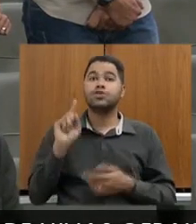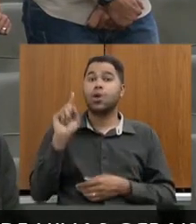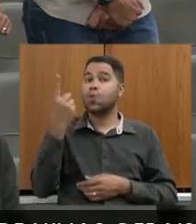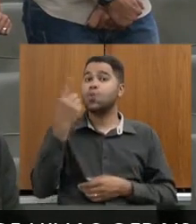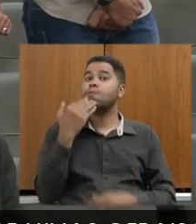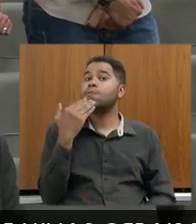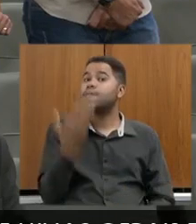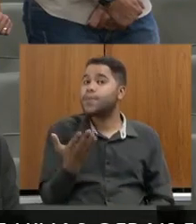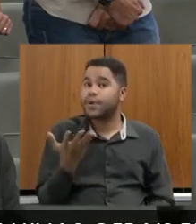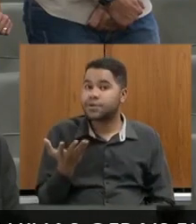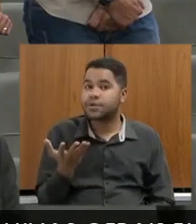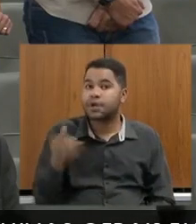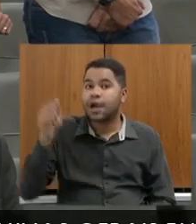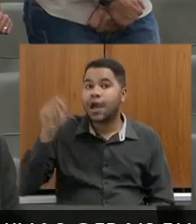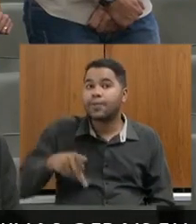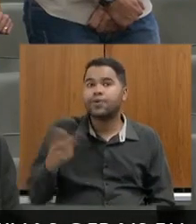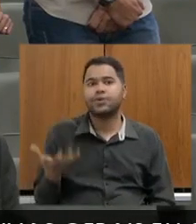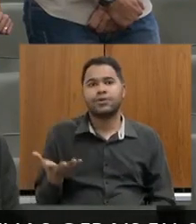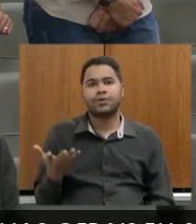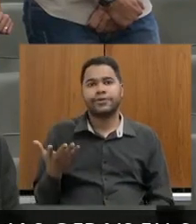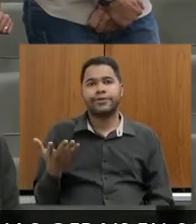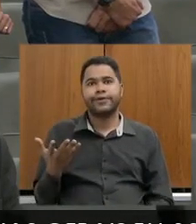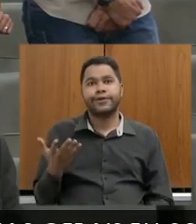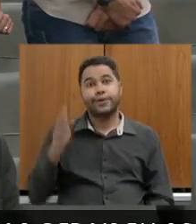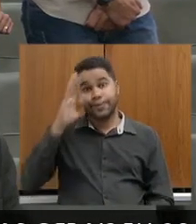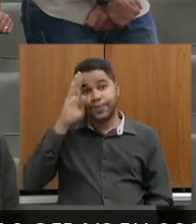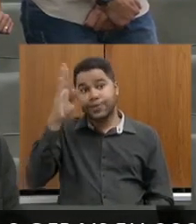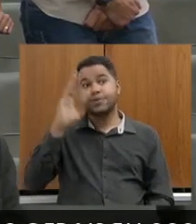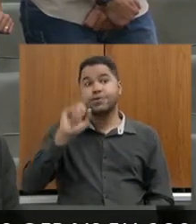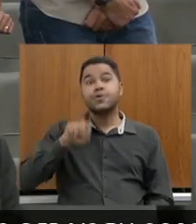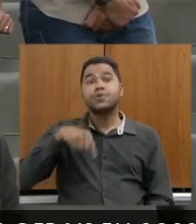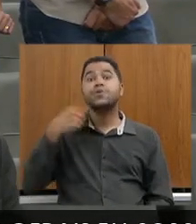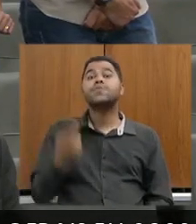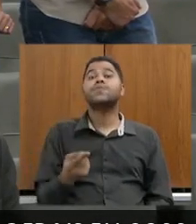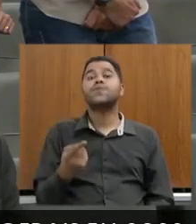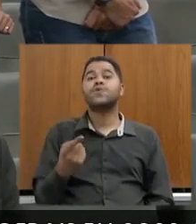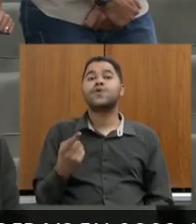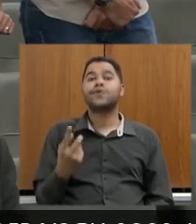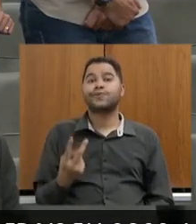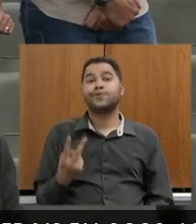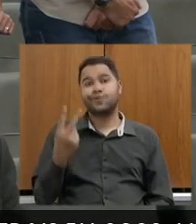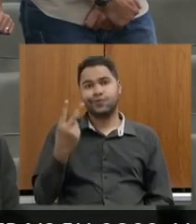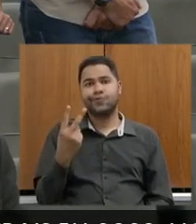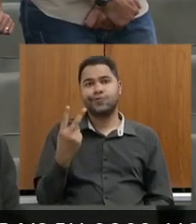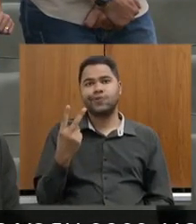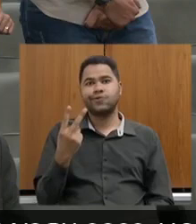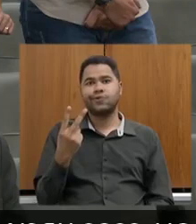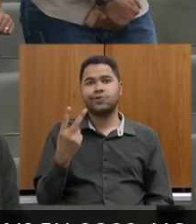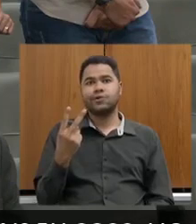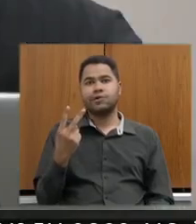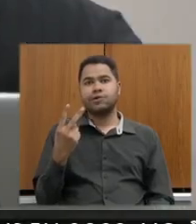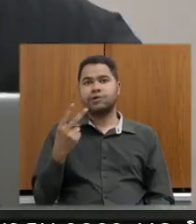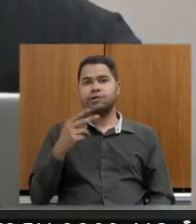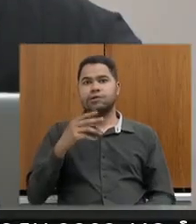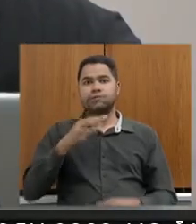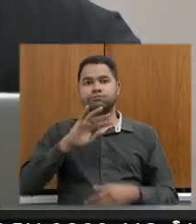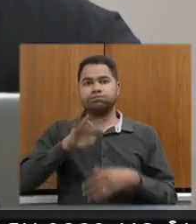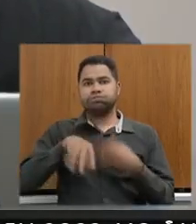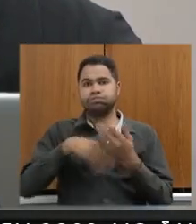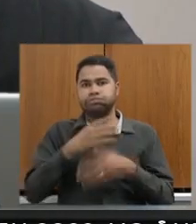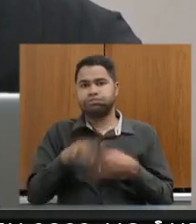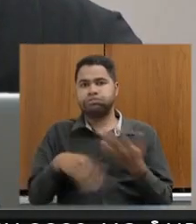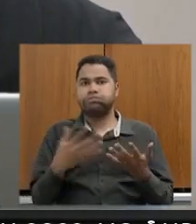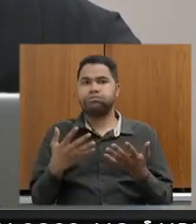tem um lá pedindo aposentadoria principalmente depois das duas atabalhoada as decisões